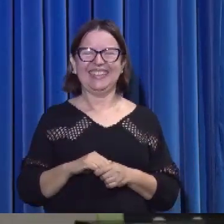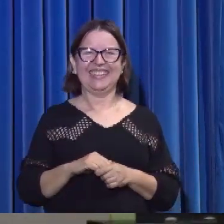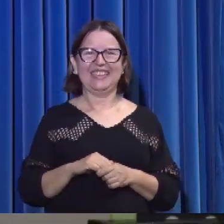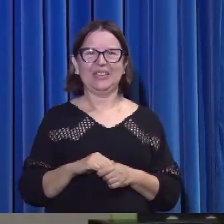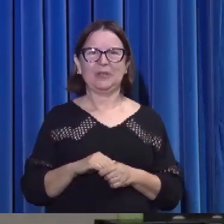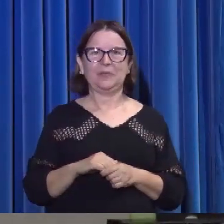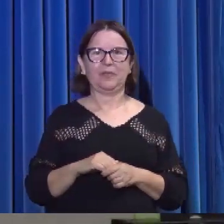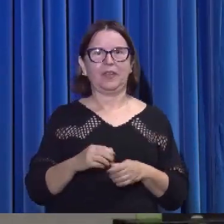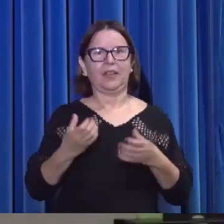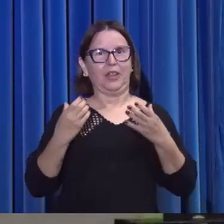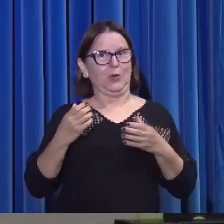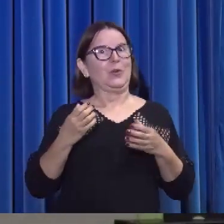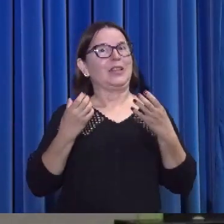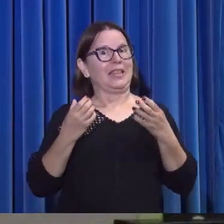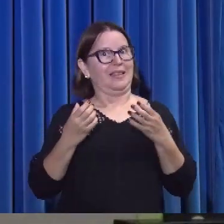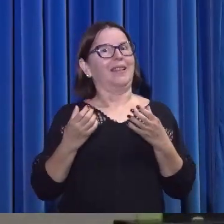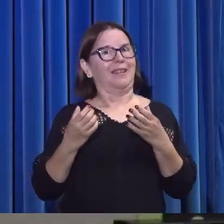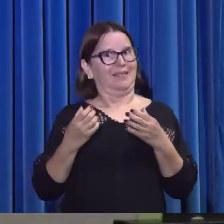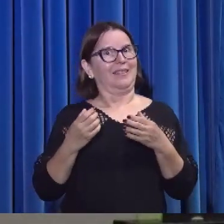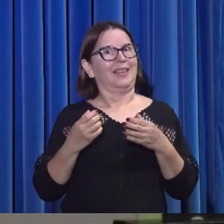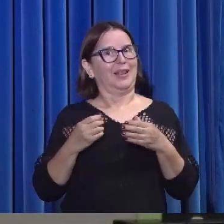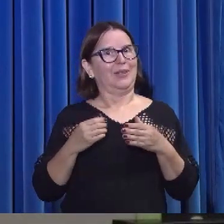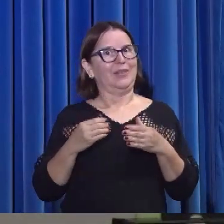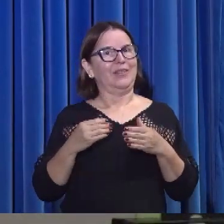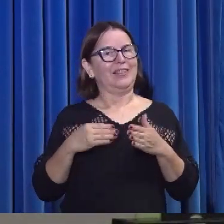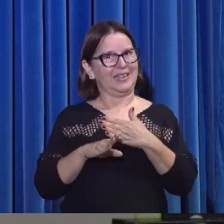Eu quero ir, mas não agora.